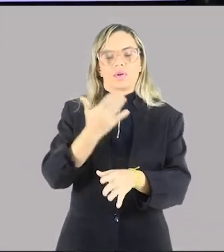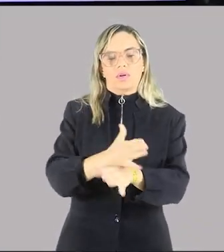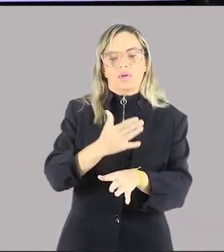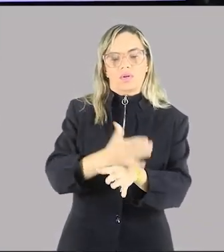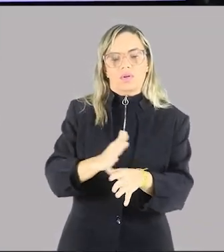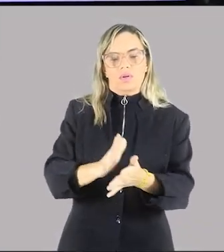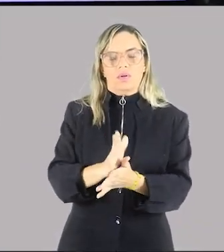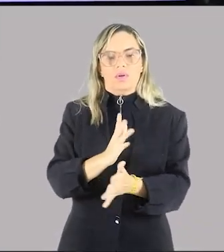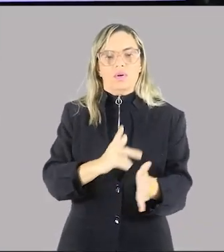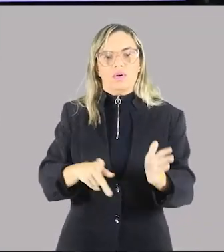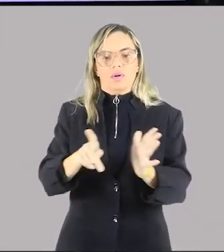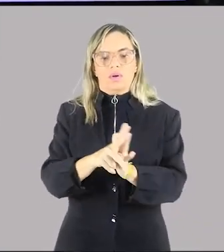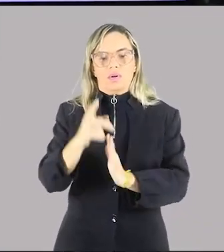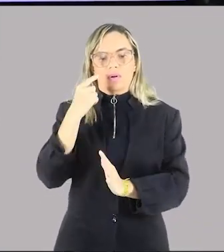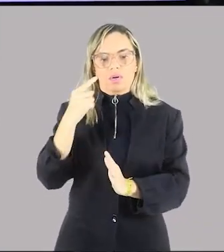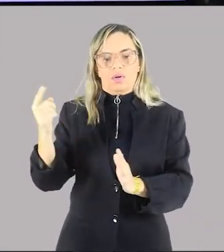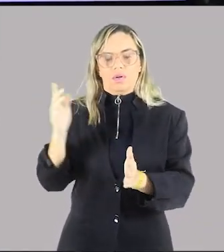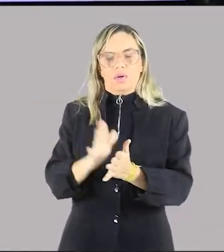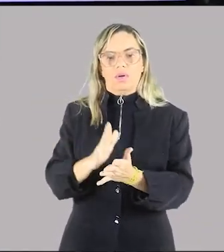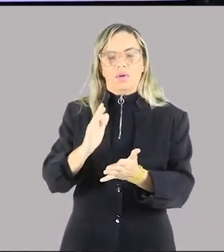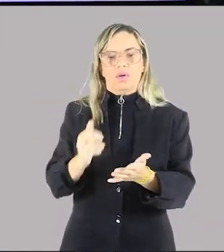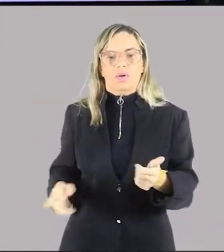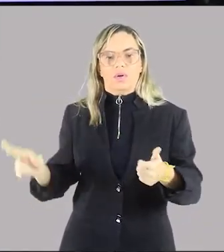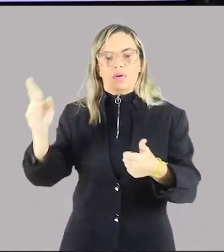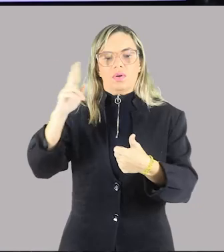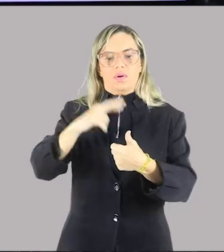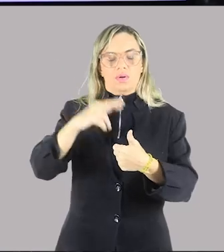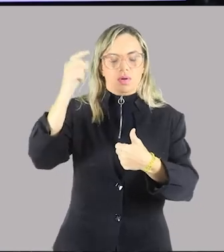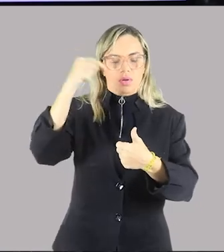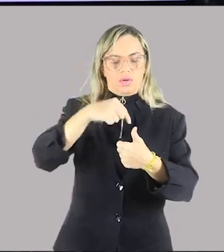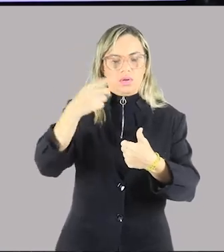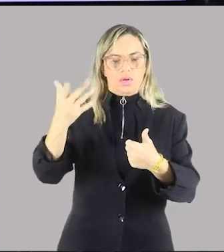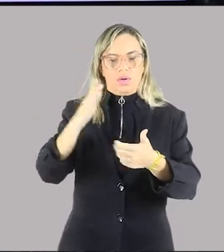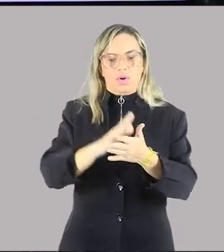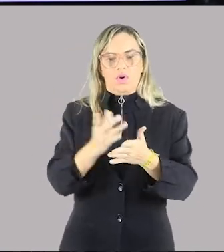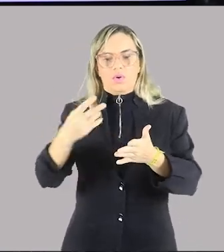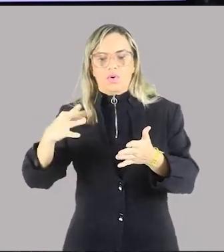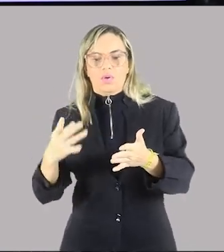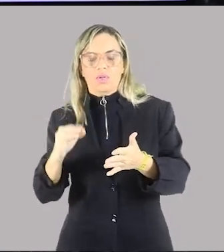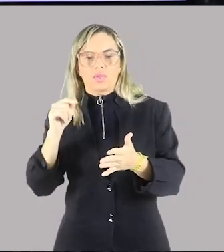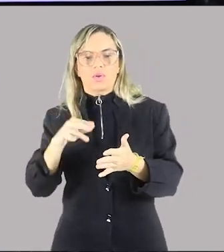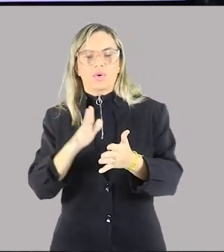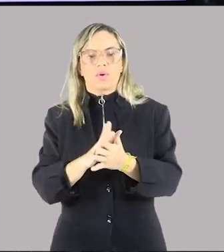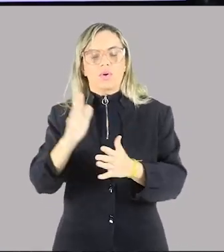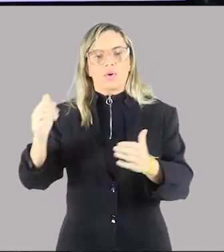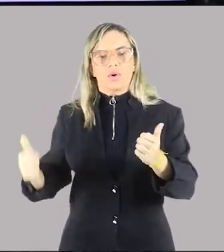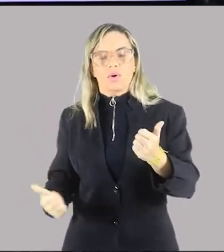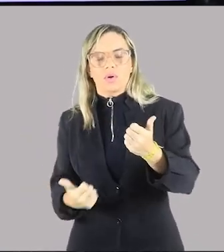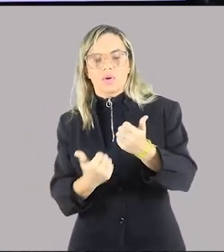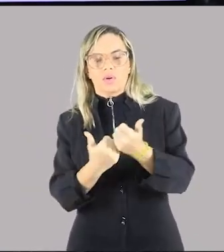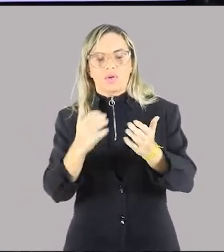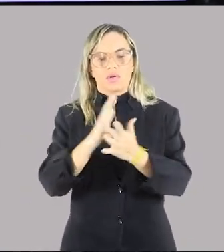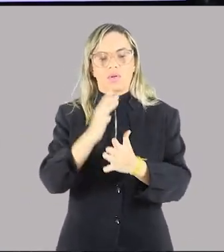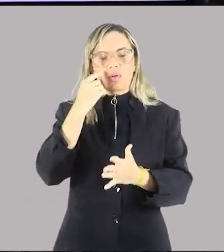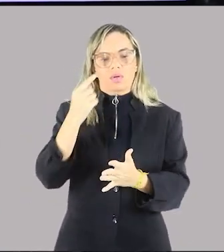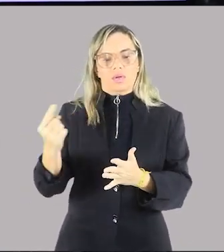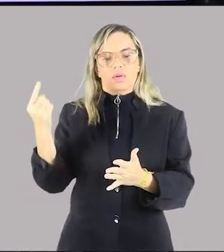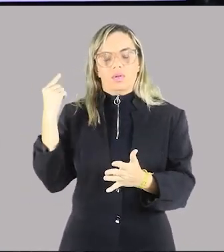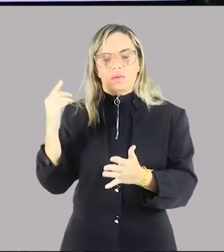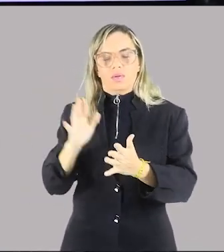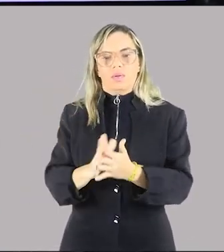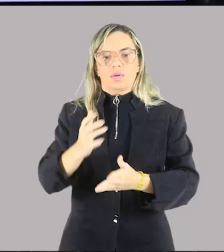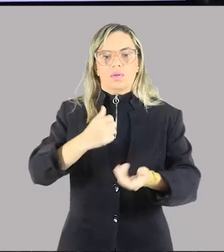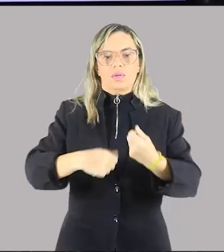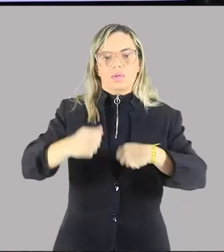compreensão, o agente público seria uma espécie de curador ou tutor existiria uma curatela ou tutela da